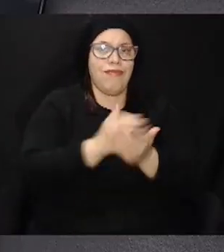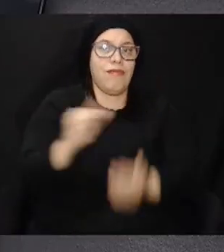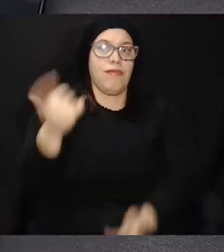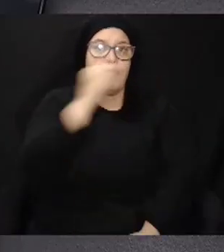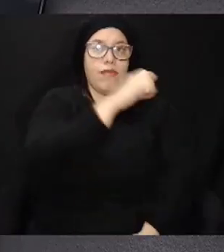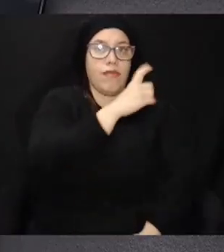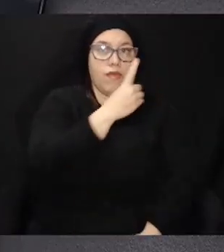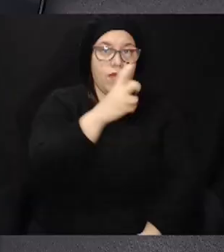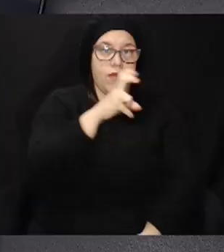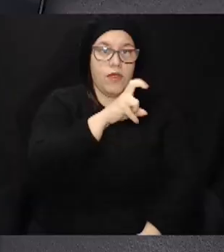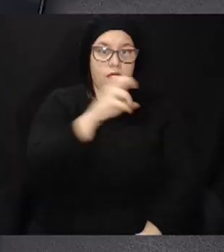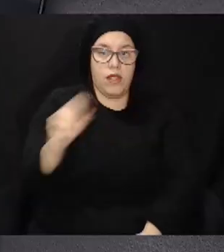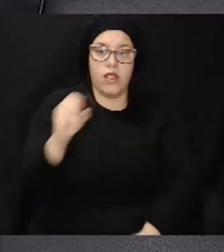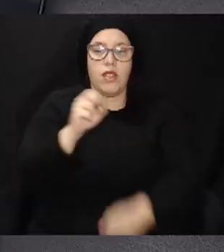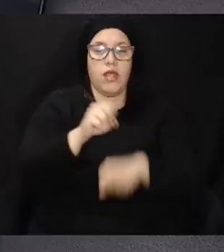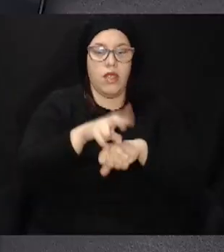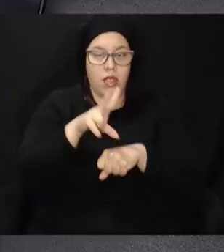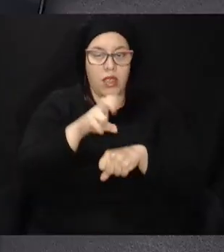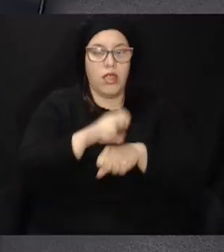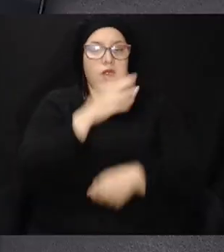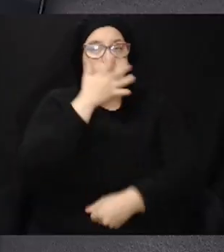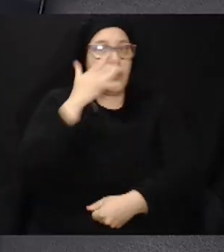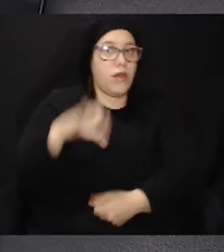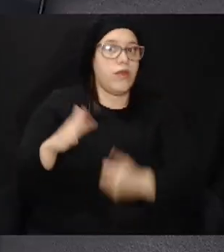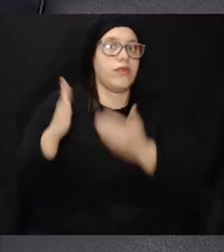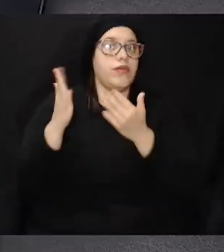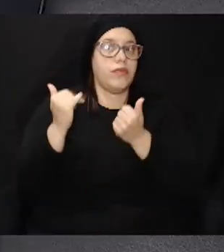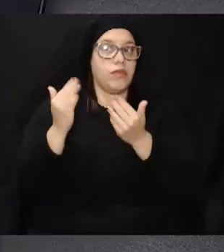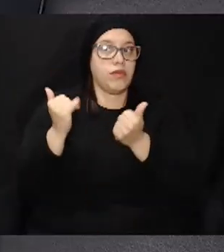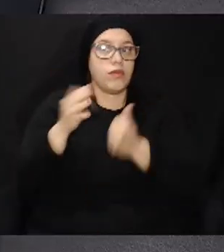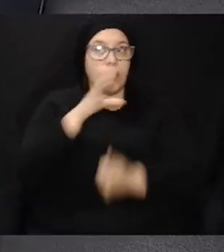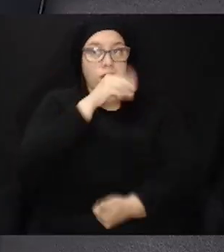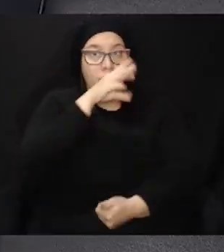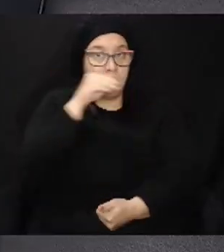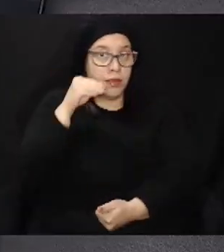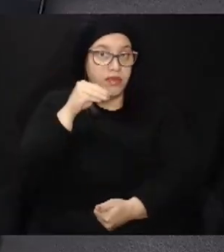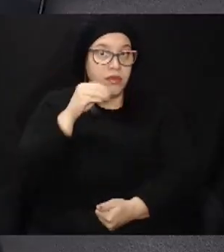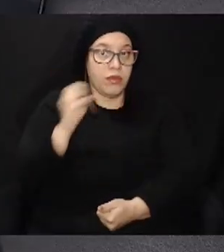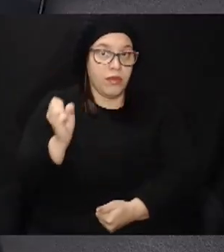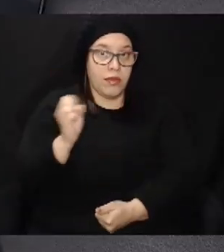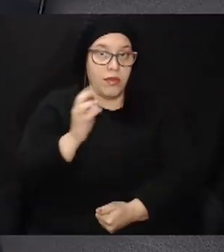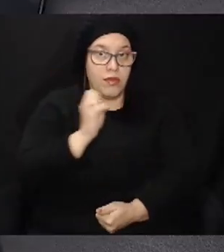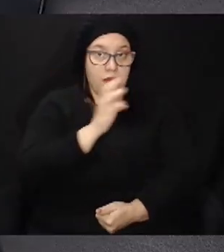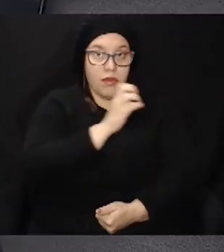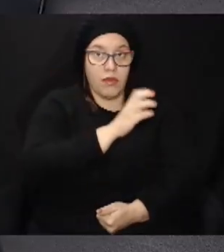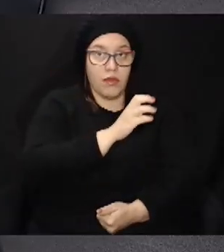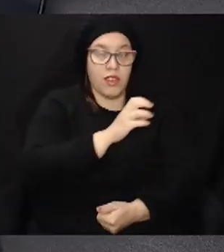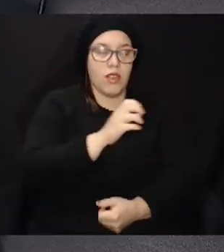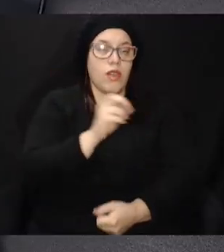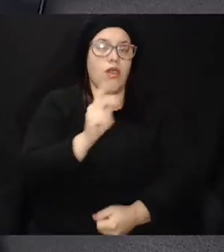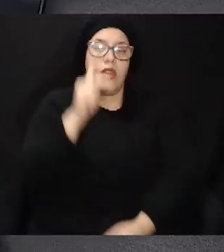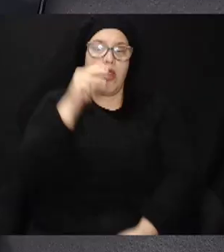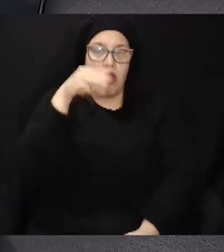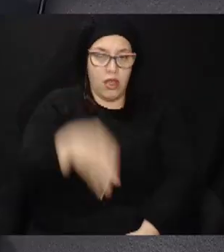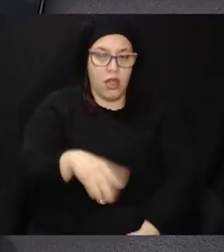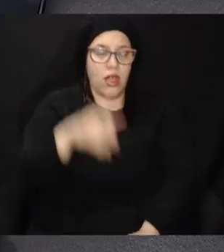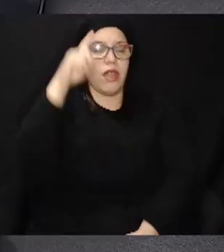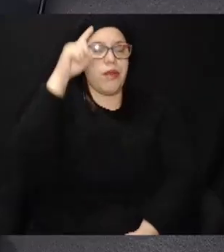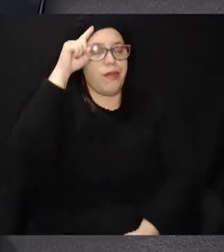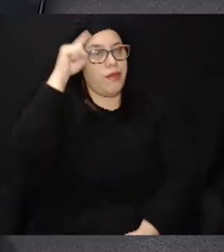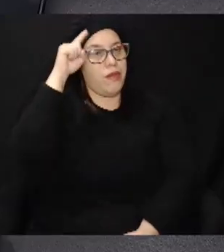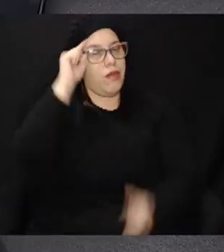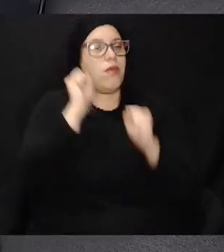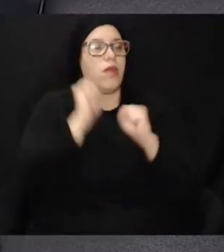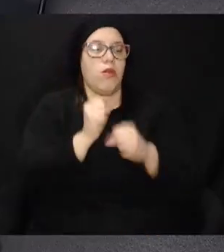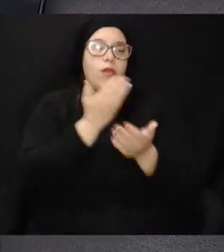vagas. Crianças, jovens, adolescentes viajam dezenas de quilômetros para poder estudar. Então